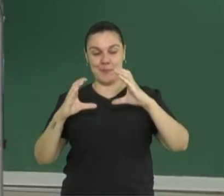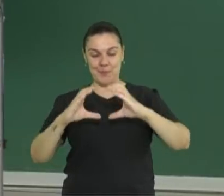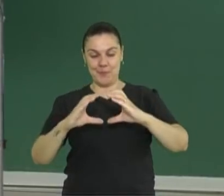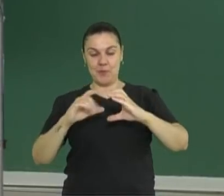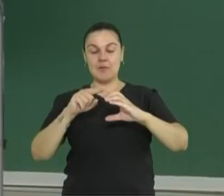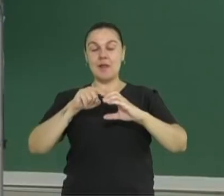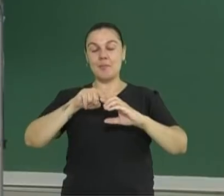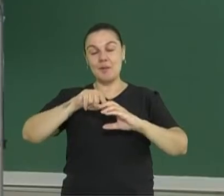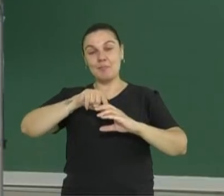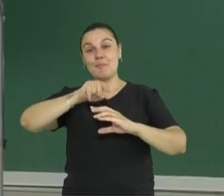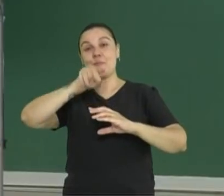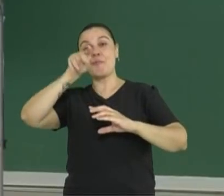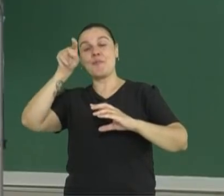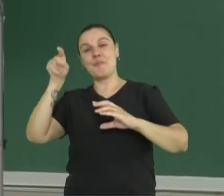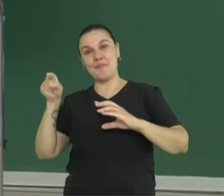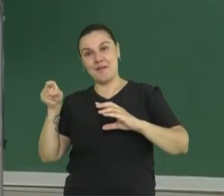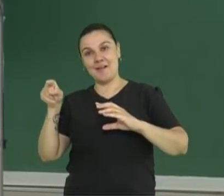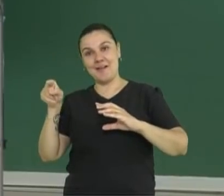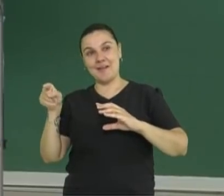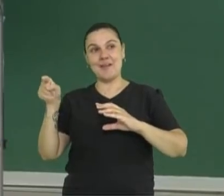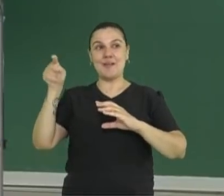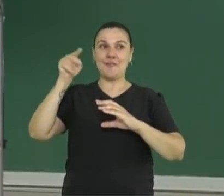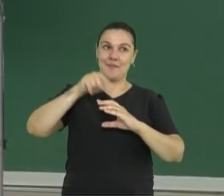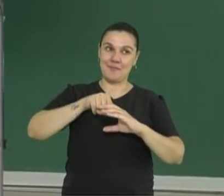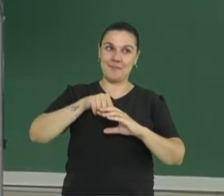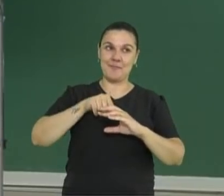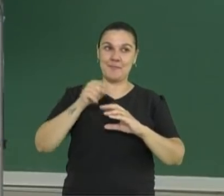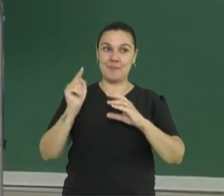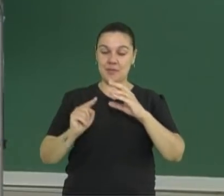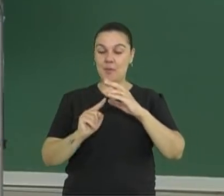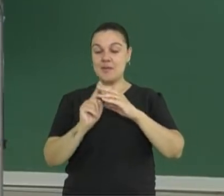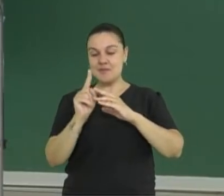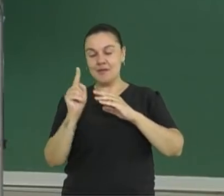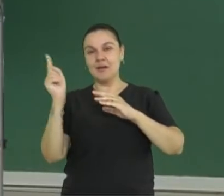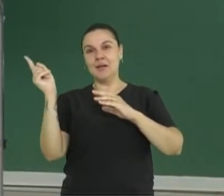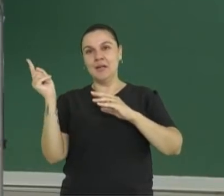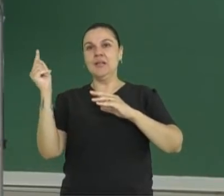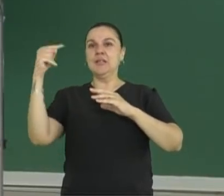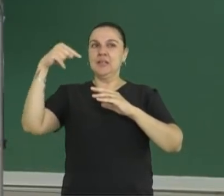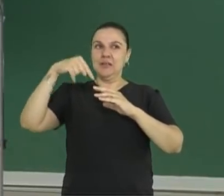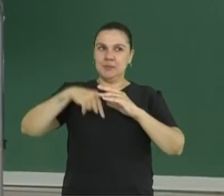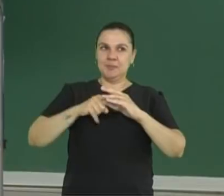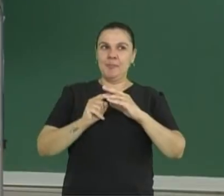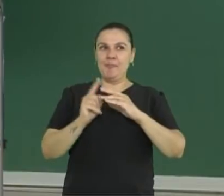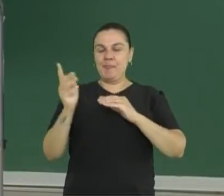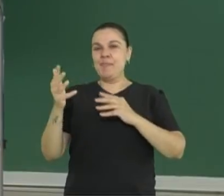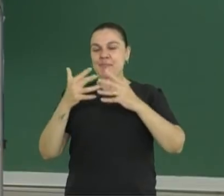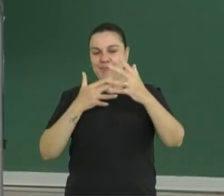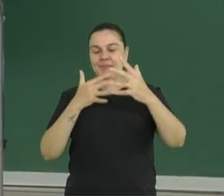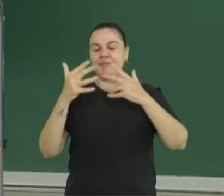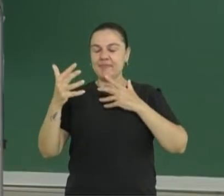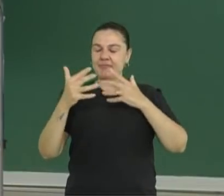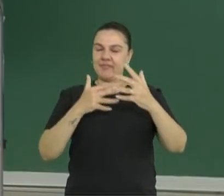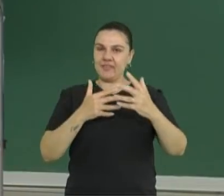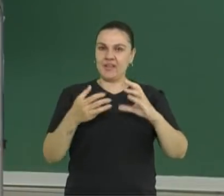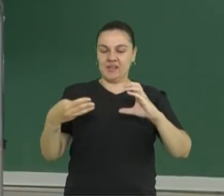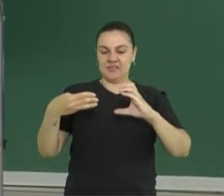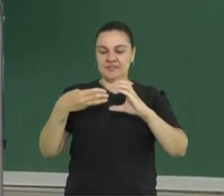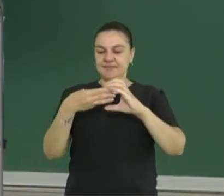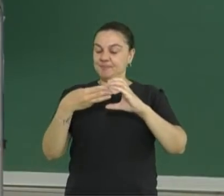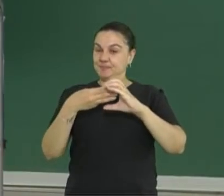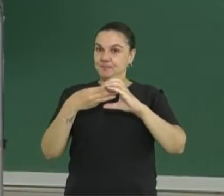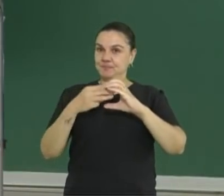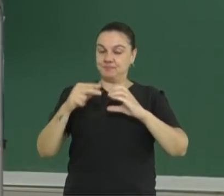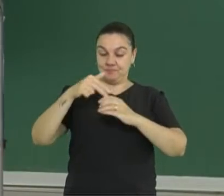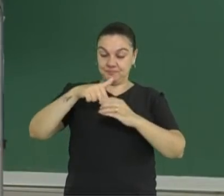tem que migrar, ela tem que ir para o citoplasma. E através desses poros, dessas aberturas de comunicação entre núcleo